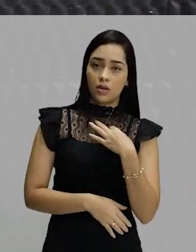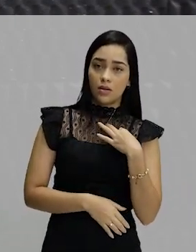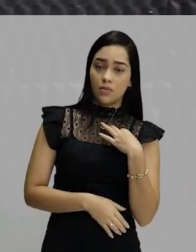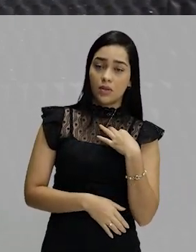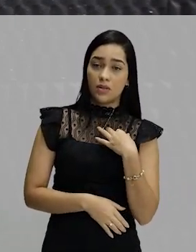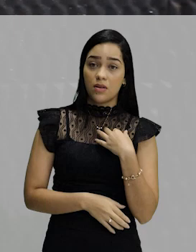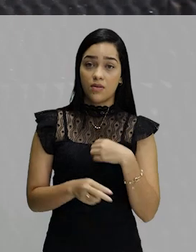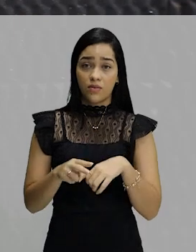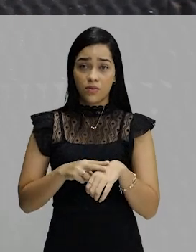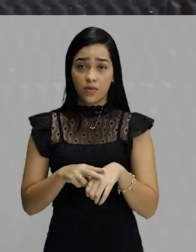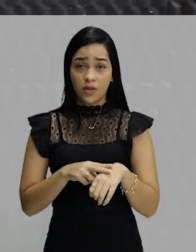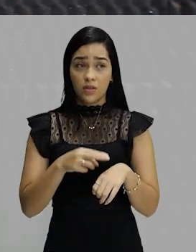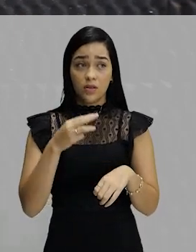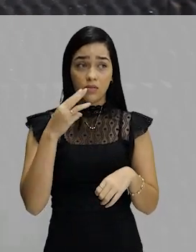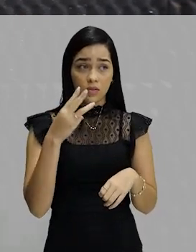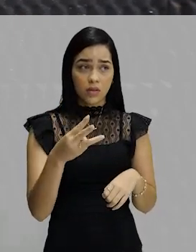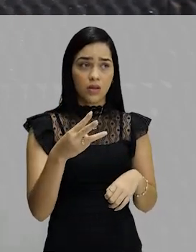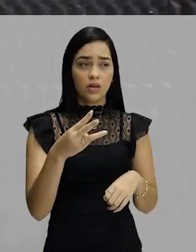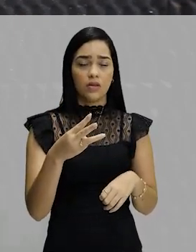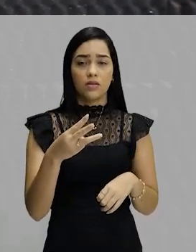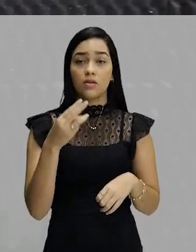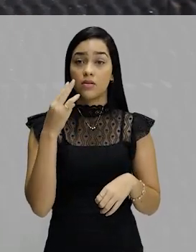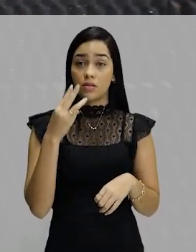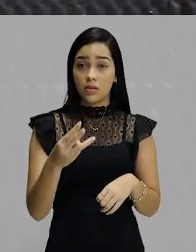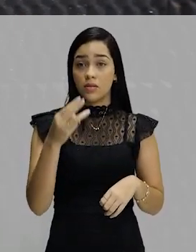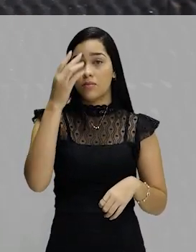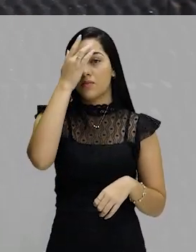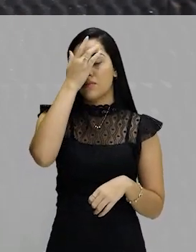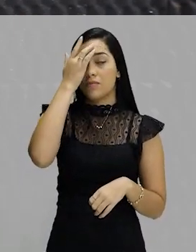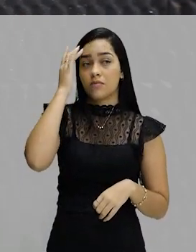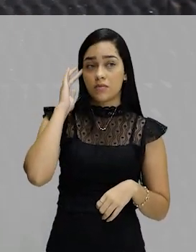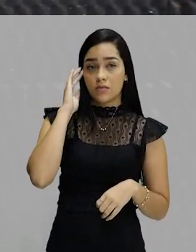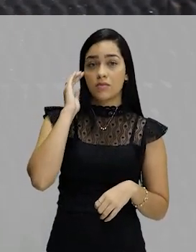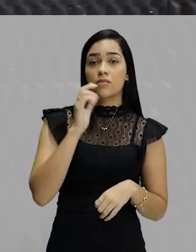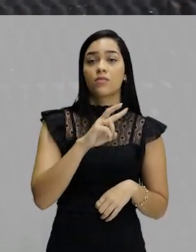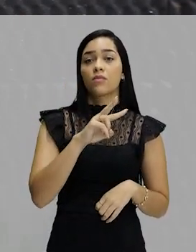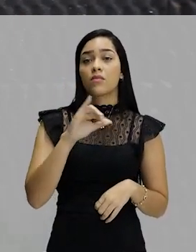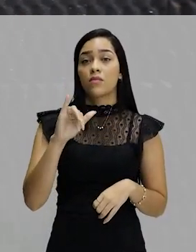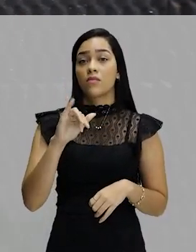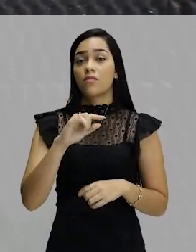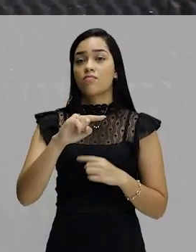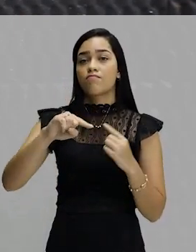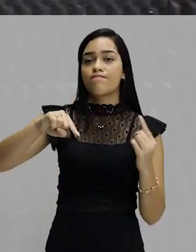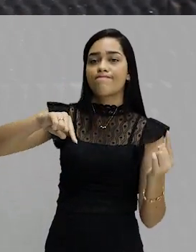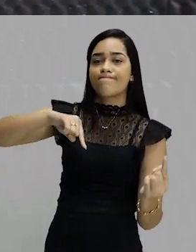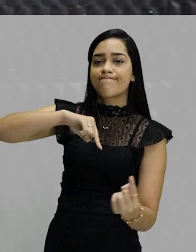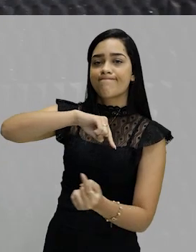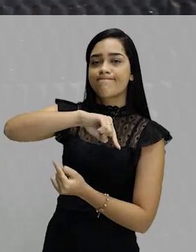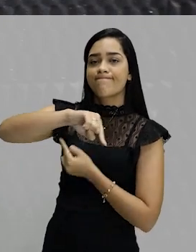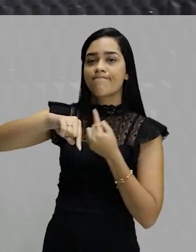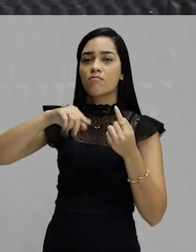são 3. Então, essas 3 pessoas aqui, eles vão permutar, vão fazer uma permuta dessas 3